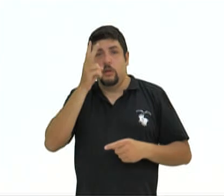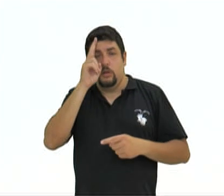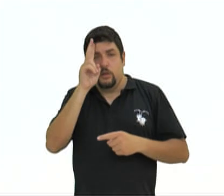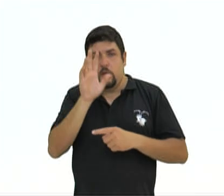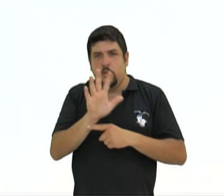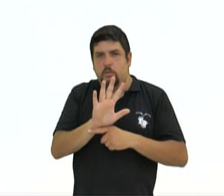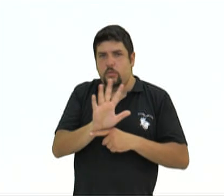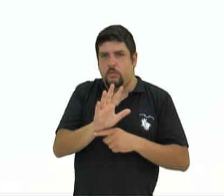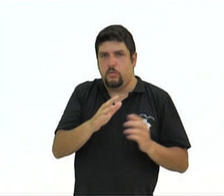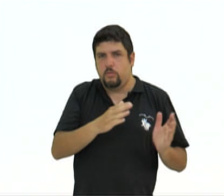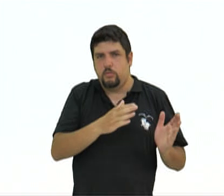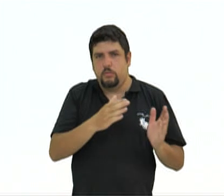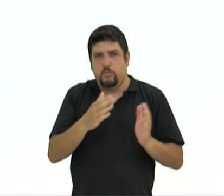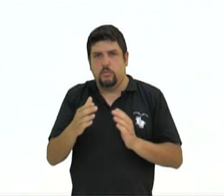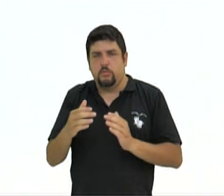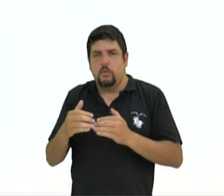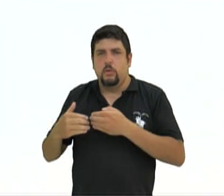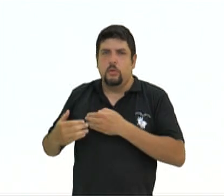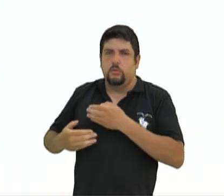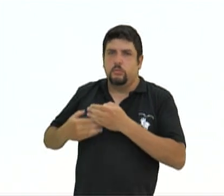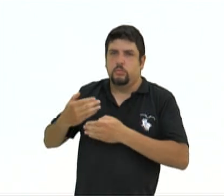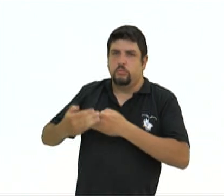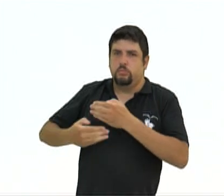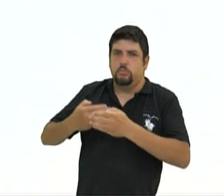invenções que avançaram até o